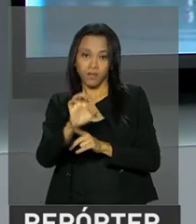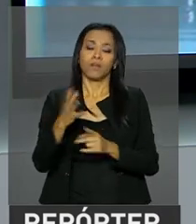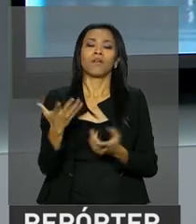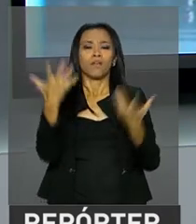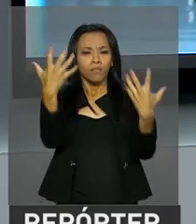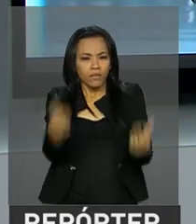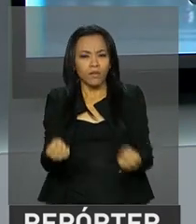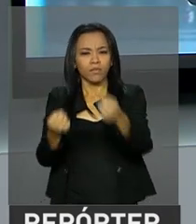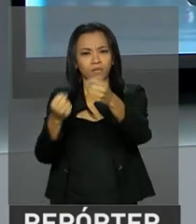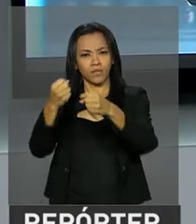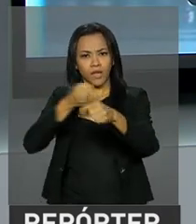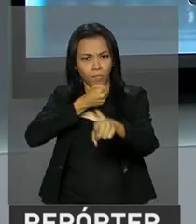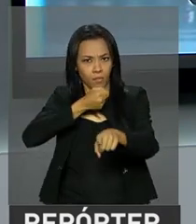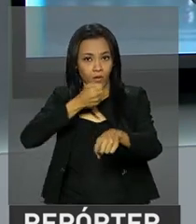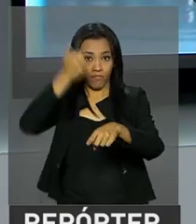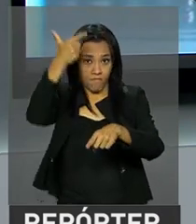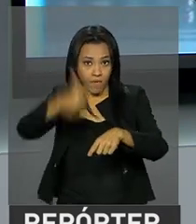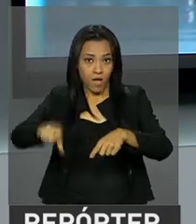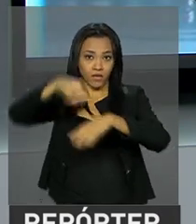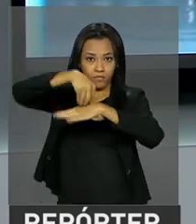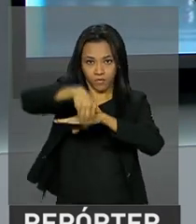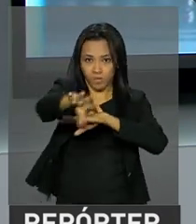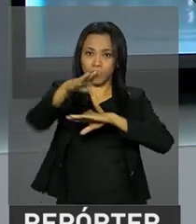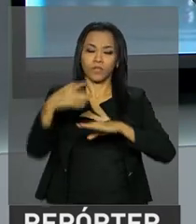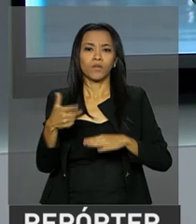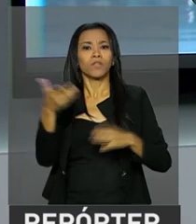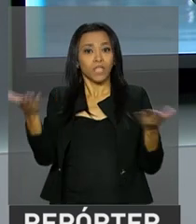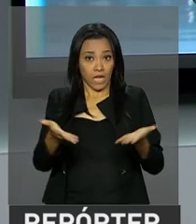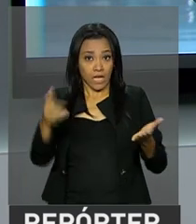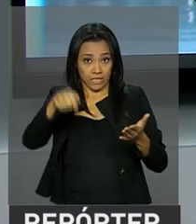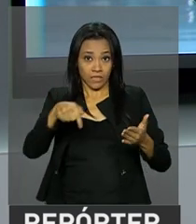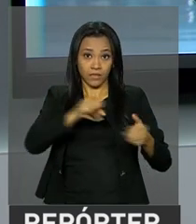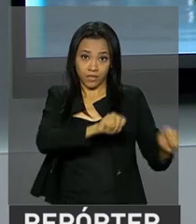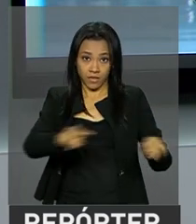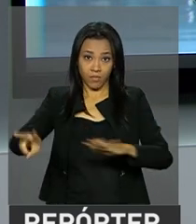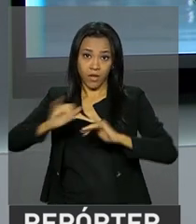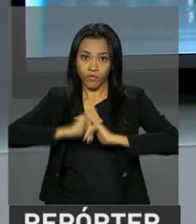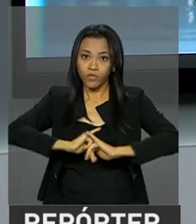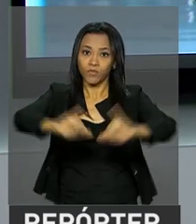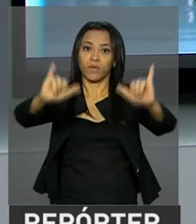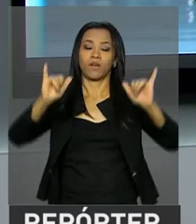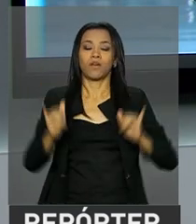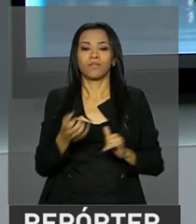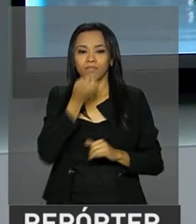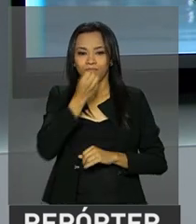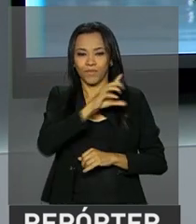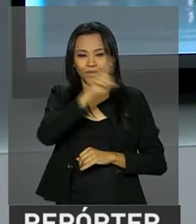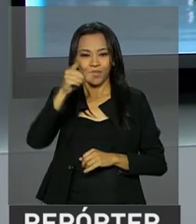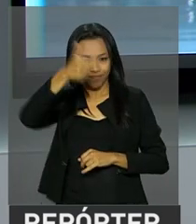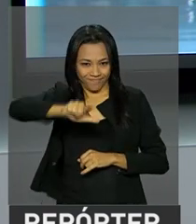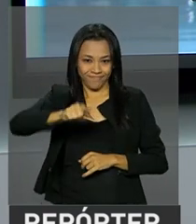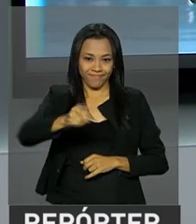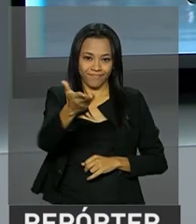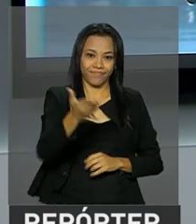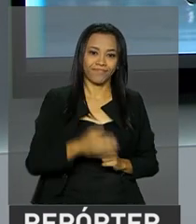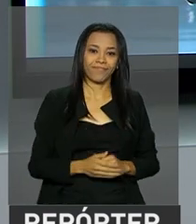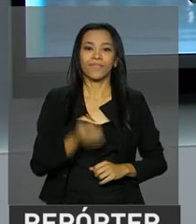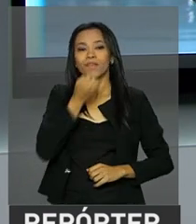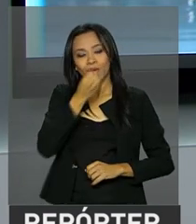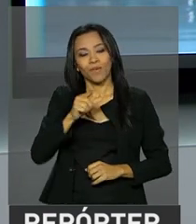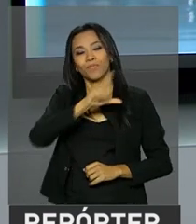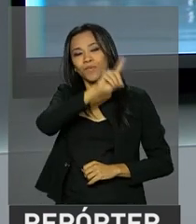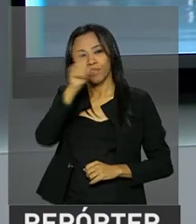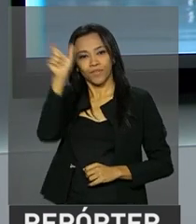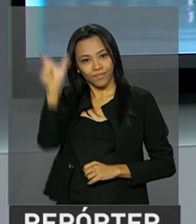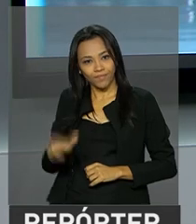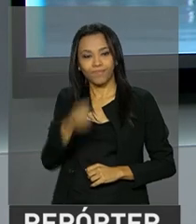traz outros detalhes sobre índices da economia que saíram essa semana João Pedro mais uma vez bom dia para você Oi Leandro bom dia para você